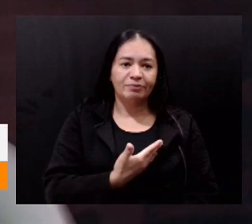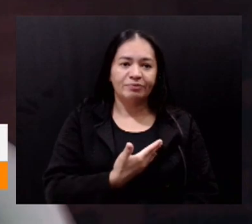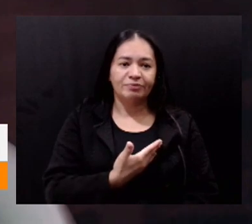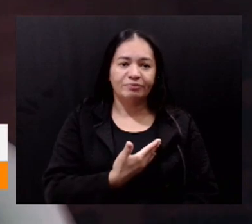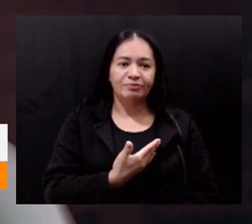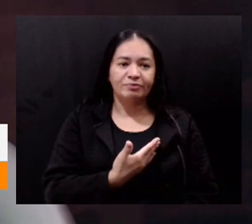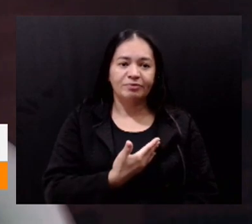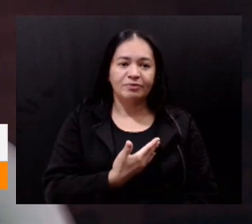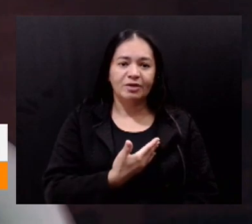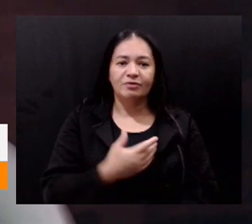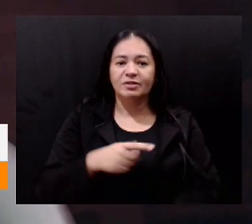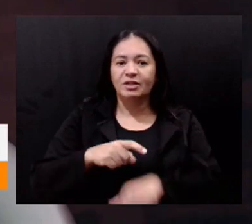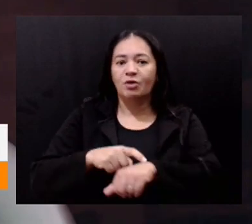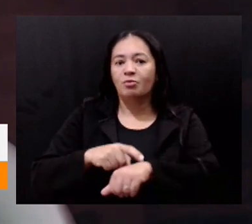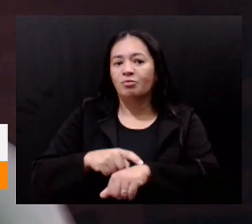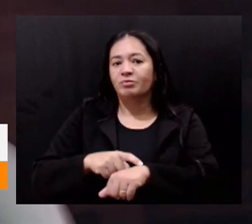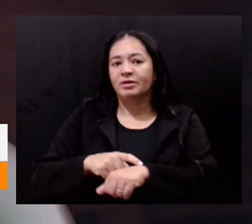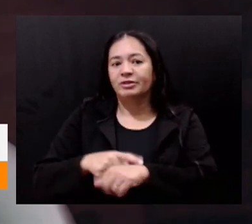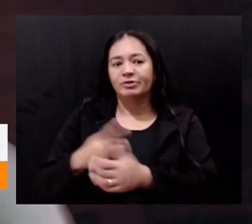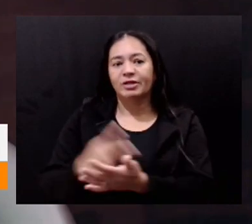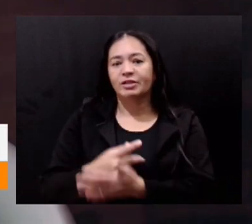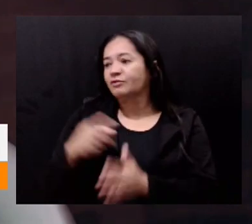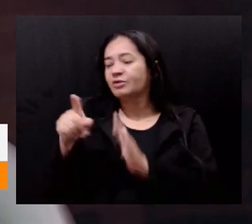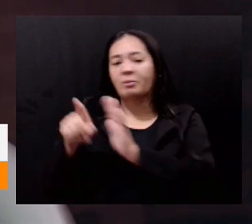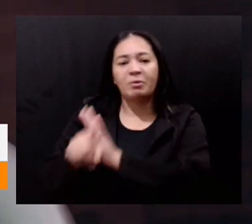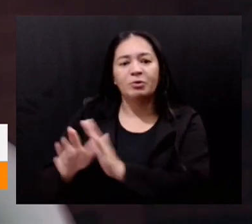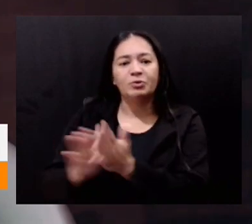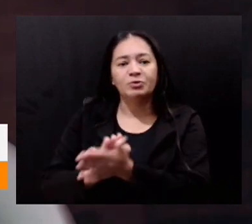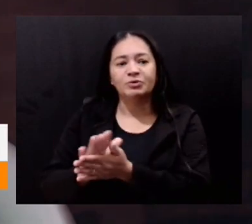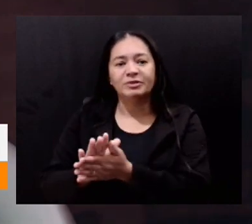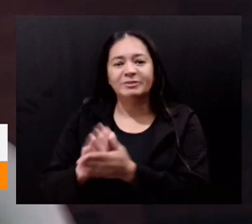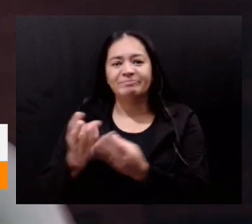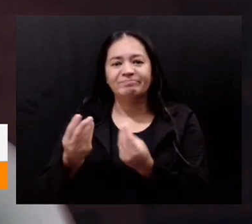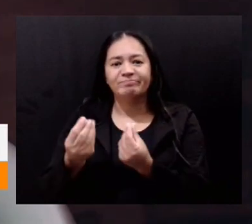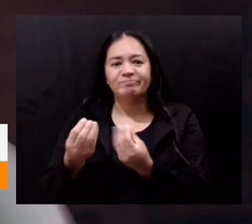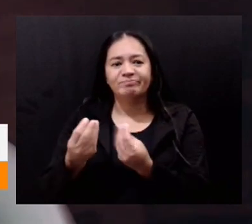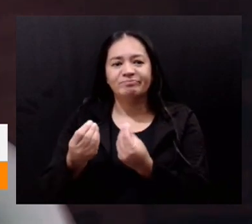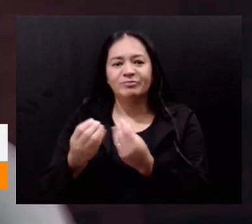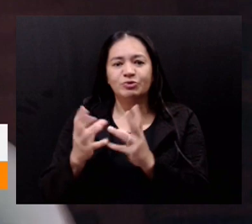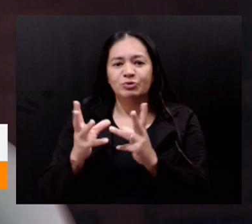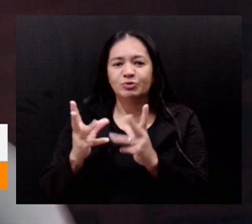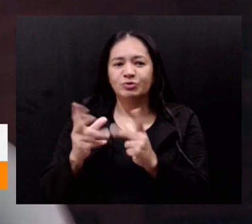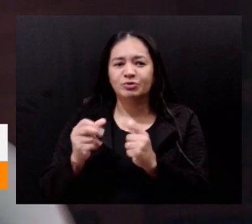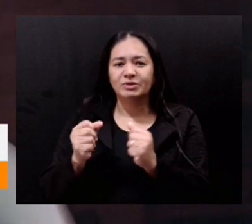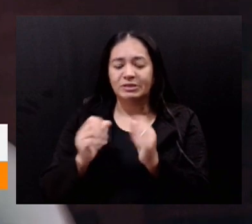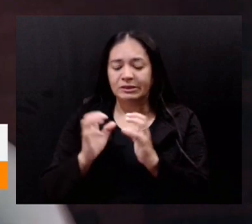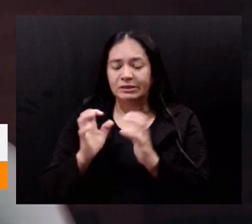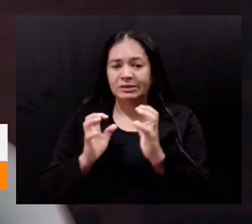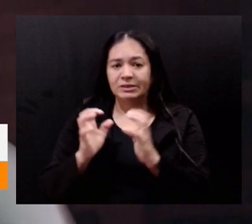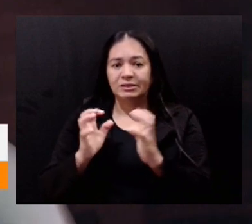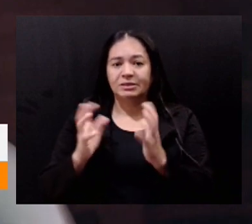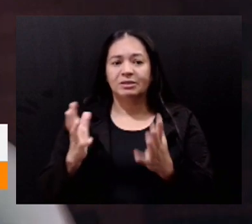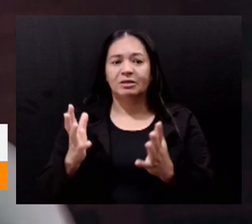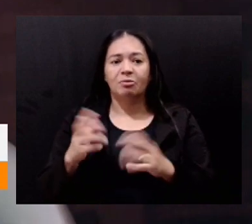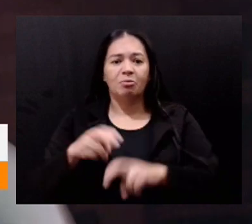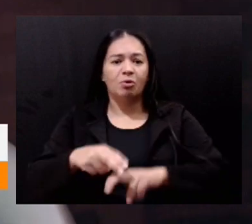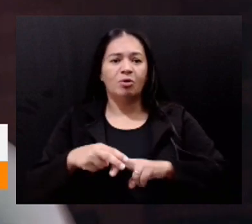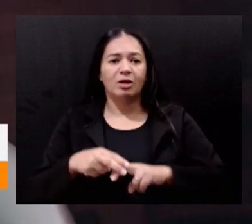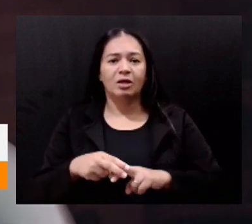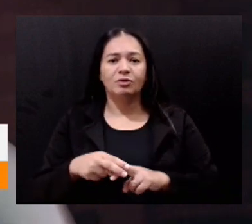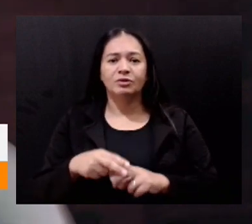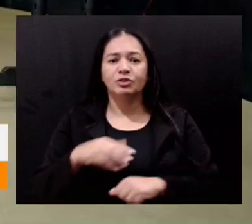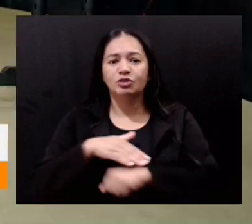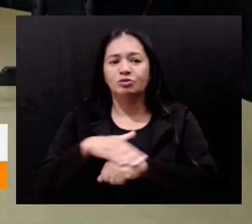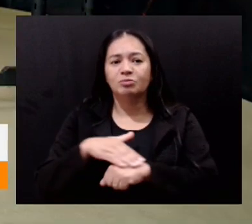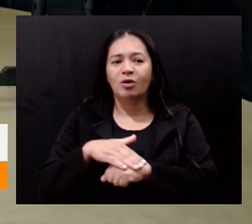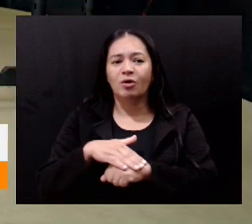você nem perguntou. E aí cria toda aquela confusão por um diálogo não bem colocado. Eu